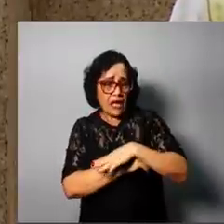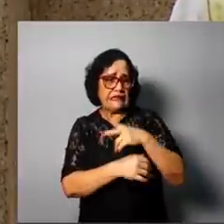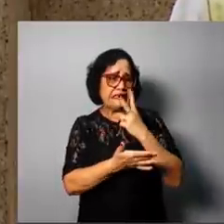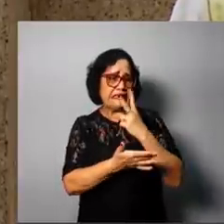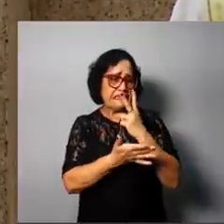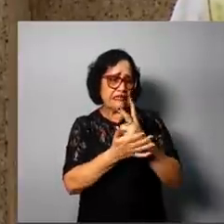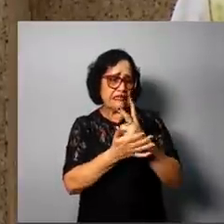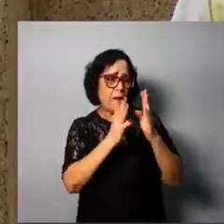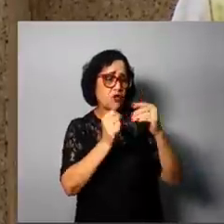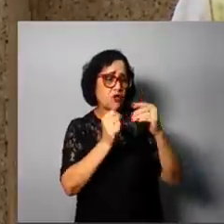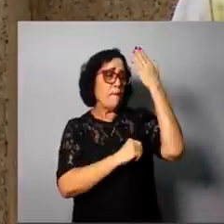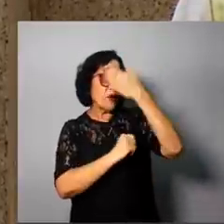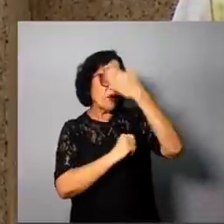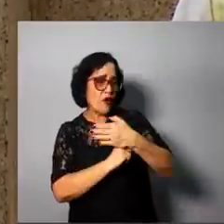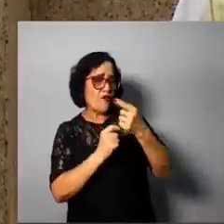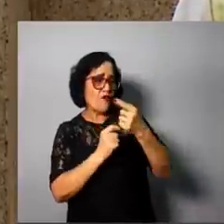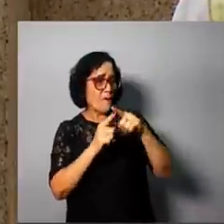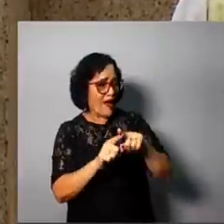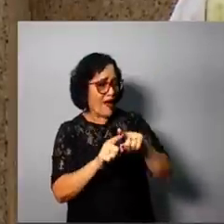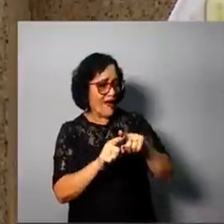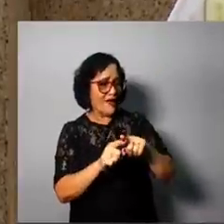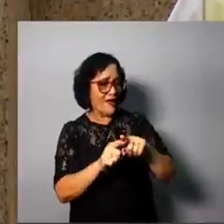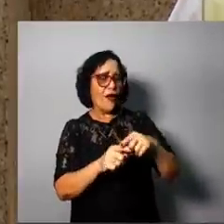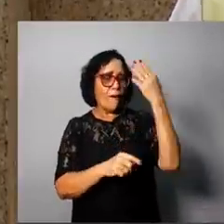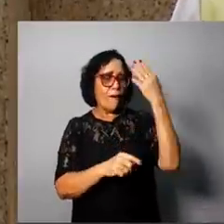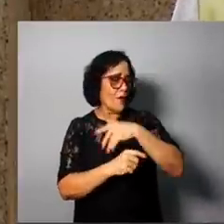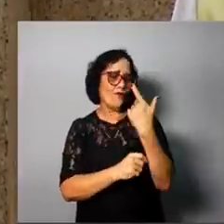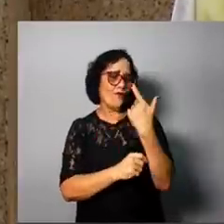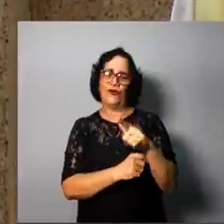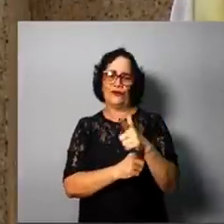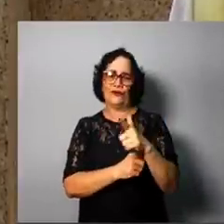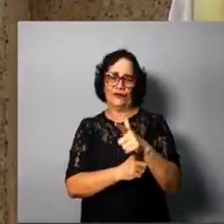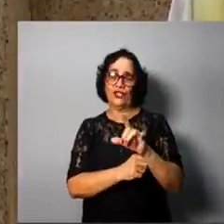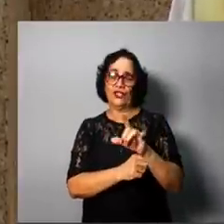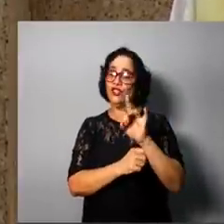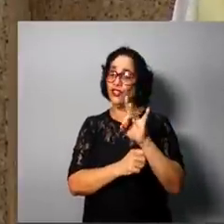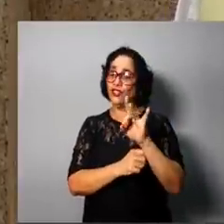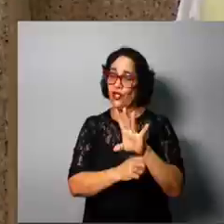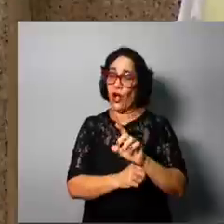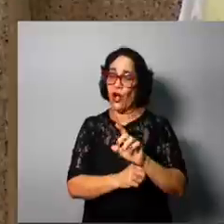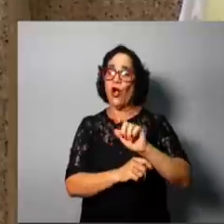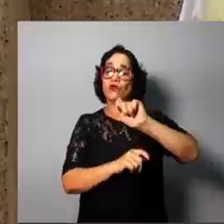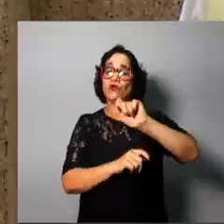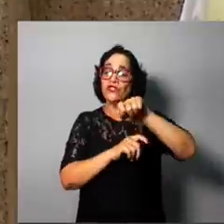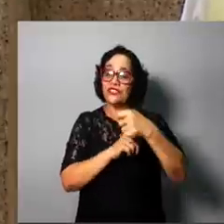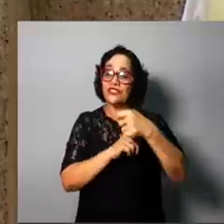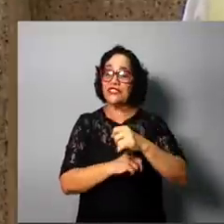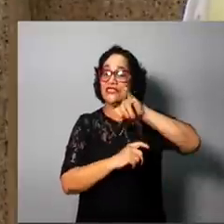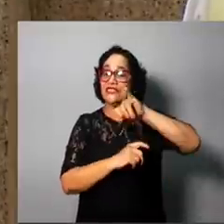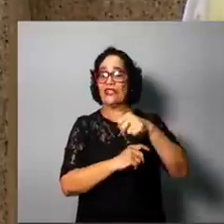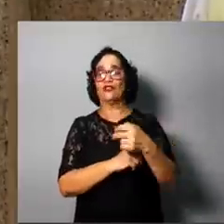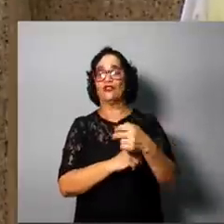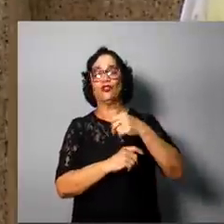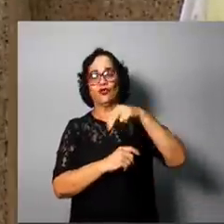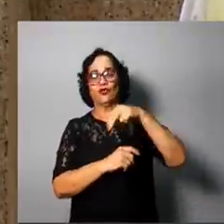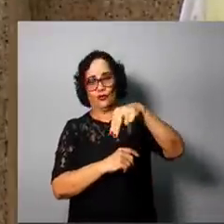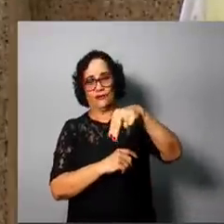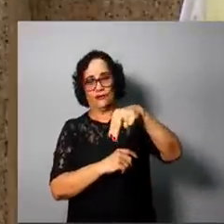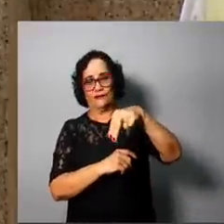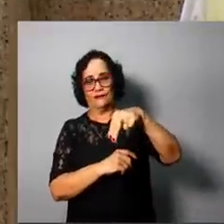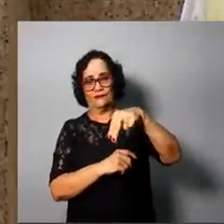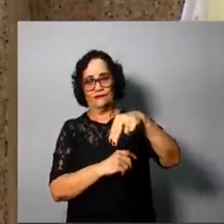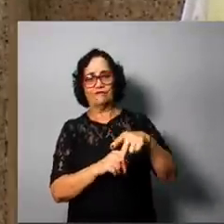dado, a não ser o sinal de Jonas. Com efeito, assim como Jonas foi um sinal para